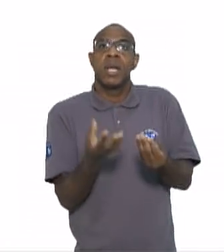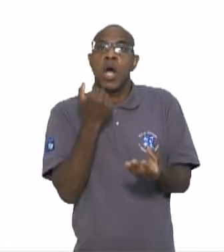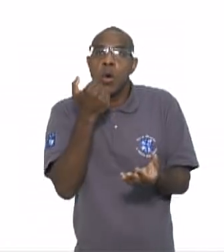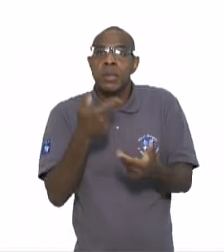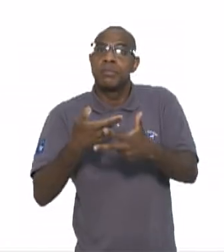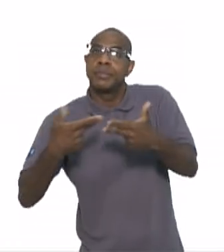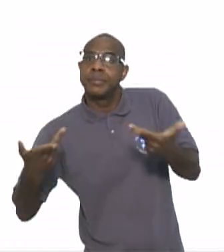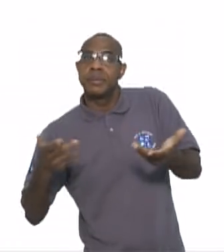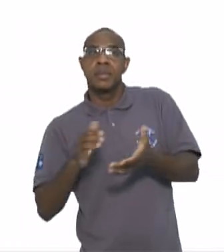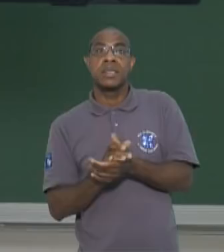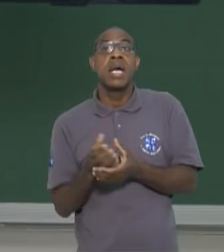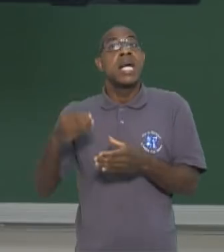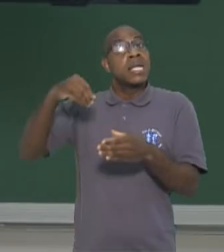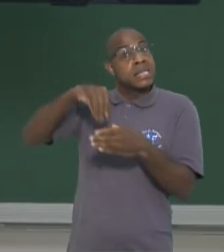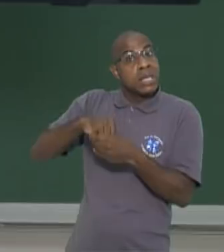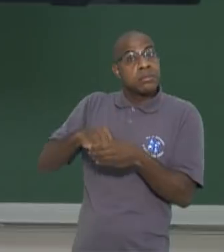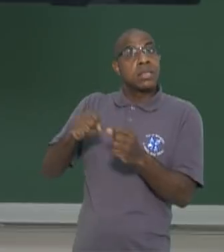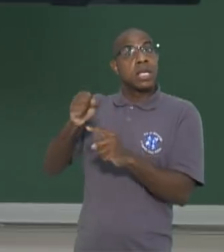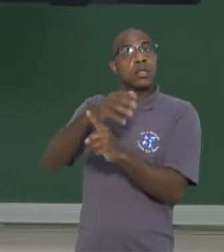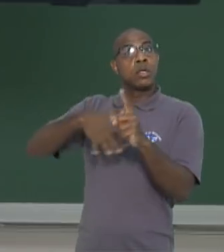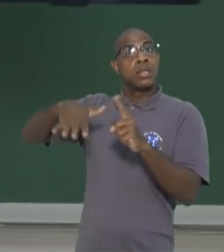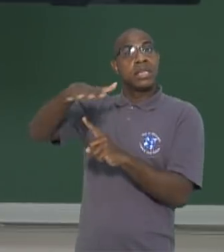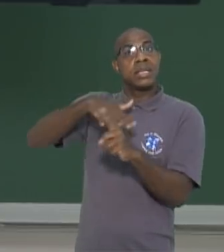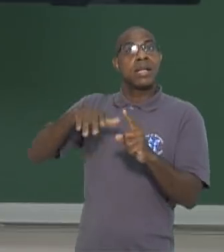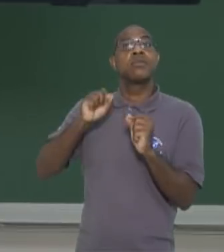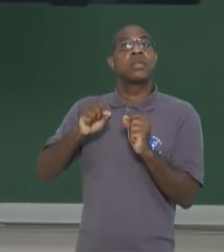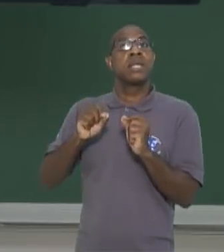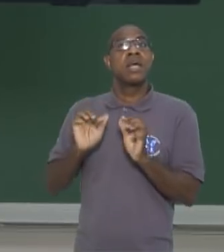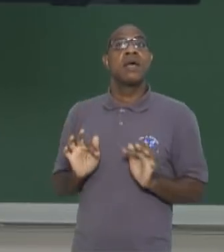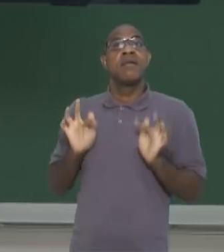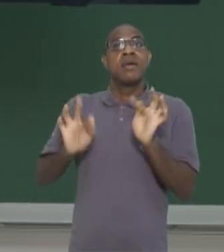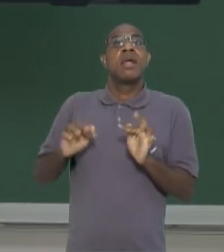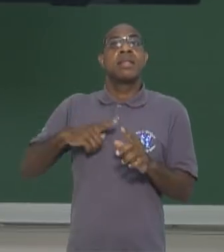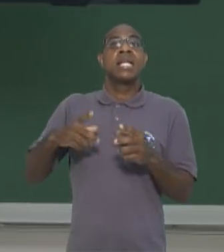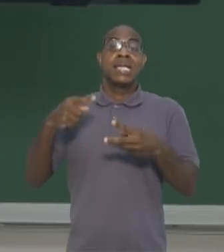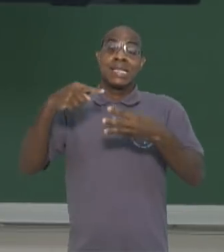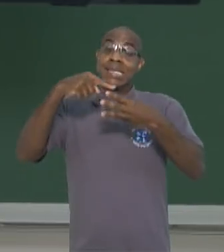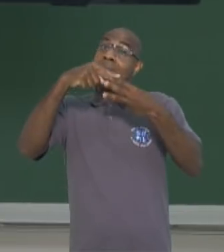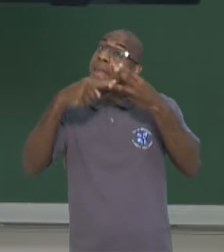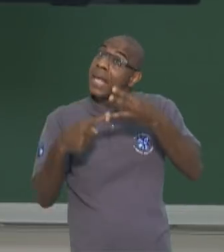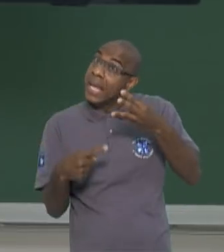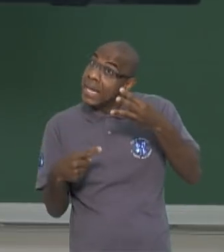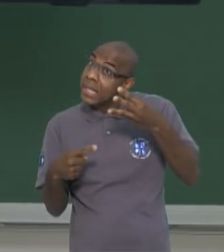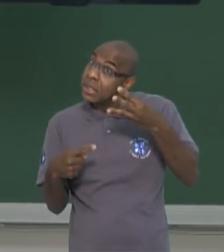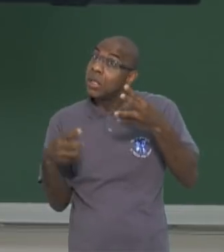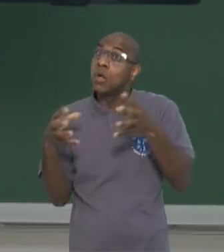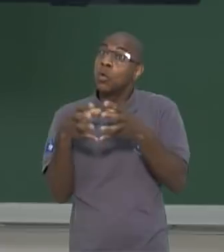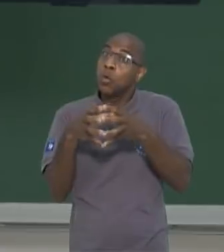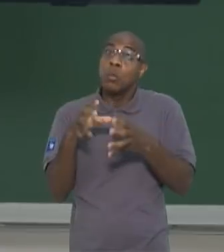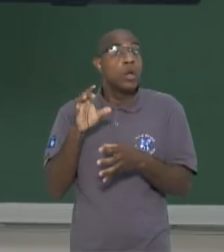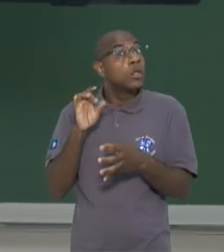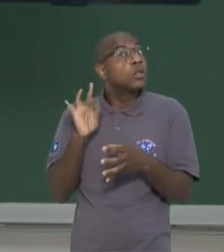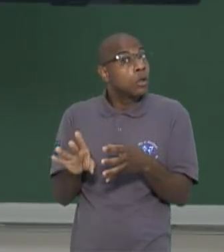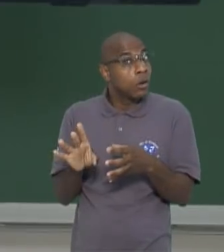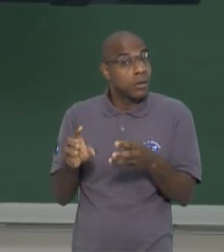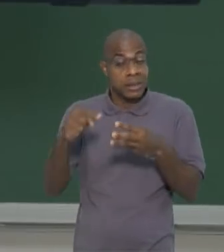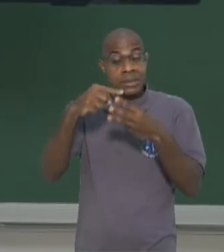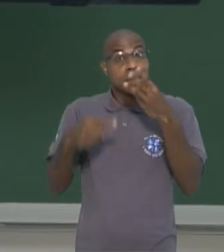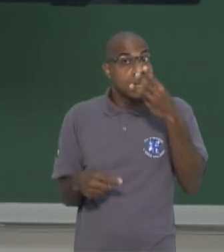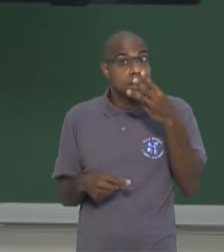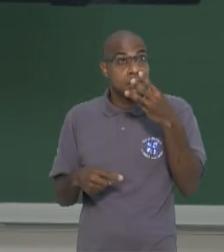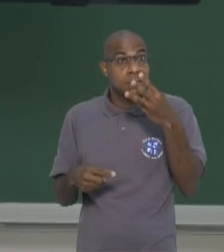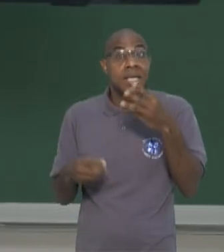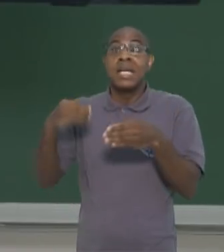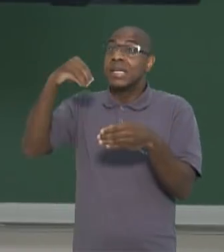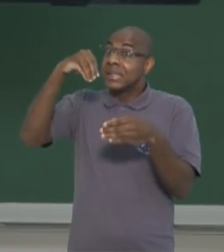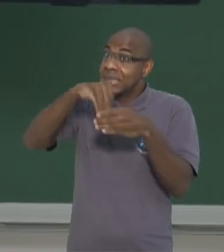Então, dentro da sociedade feudal, nós só temos três grupos, ou três ordens, ou três estamentos,